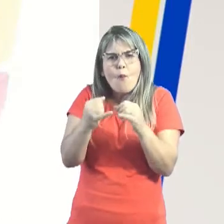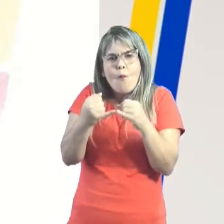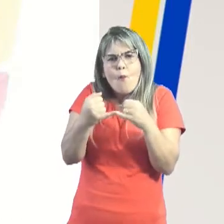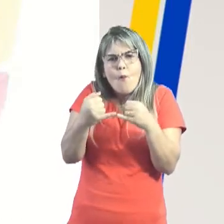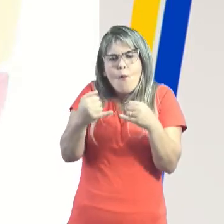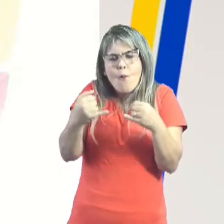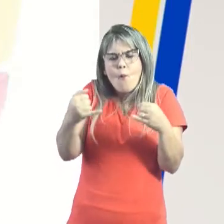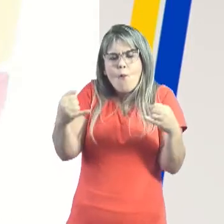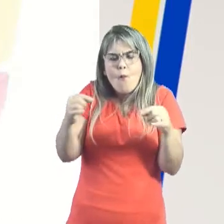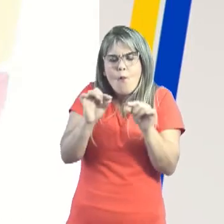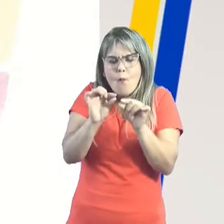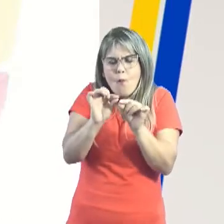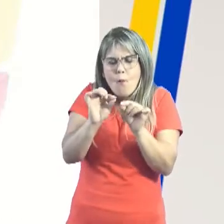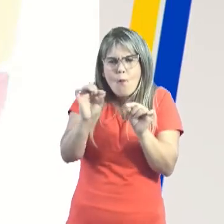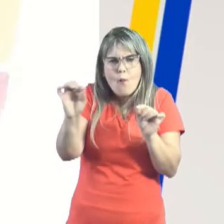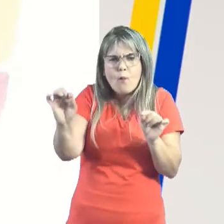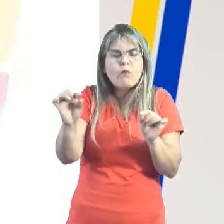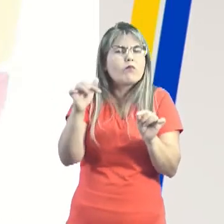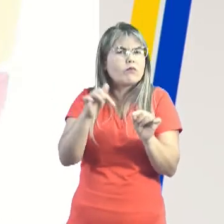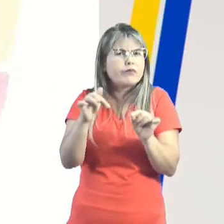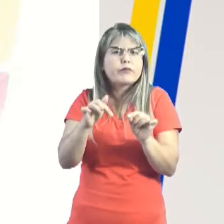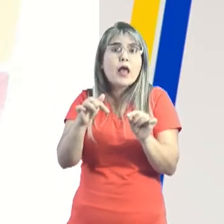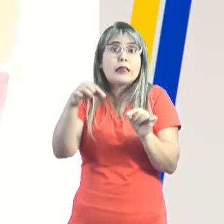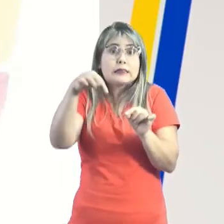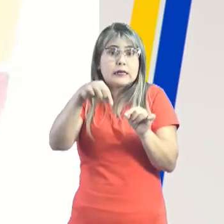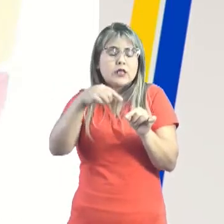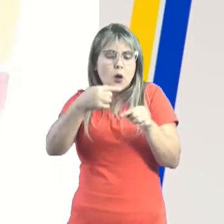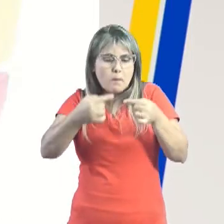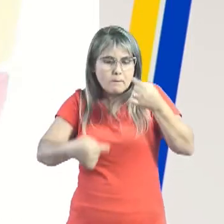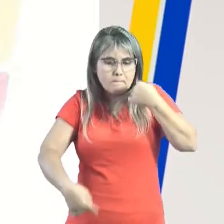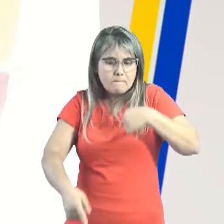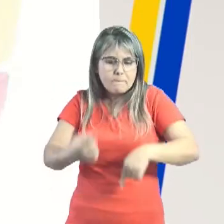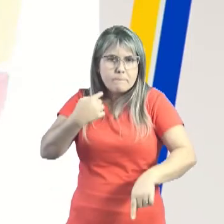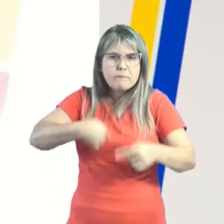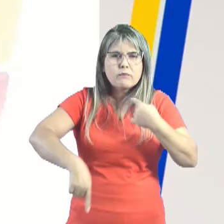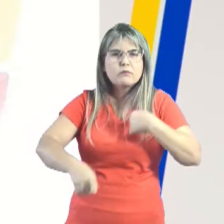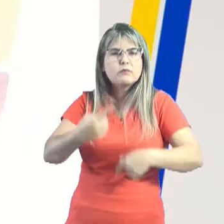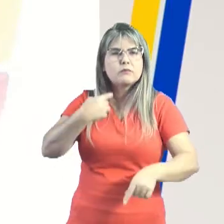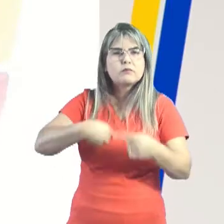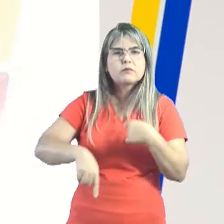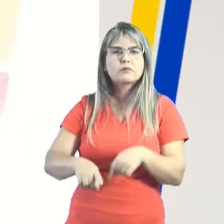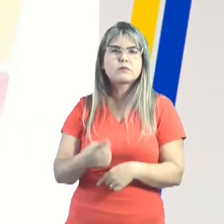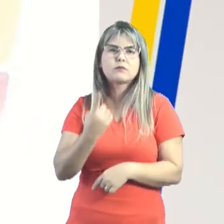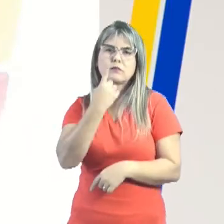ou tecido sanguíneo, mais fácil de você falar, ele possui duas partes.